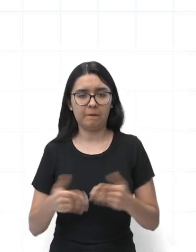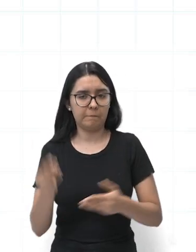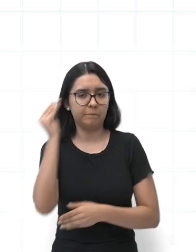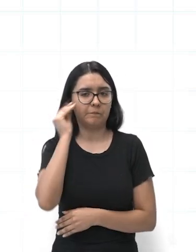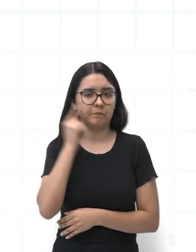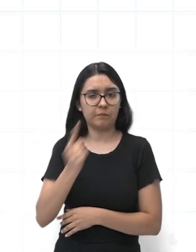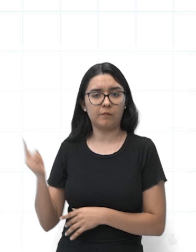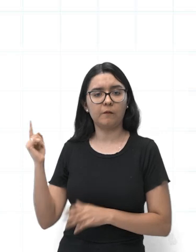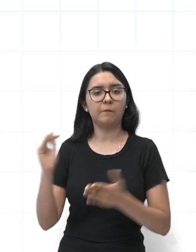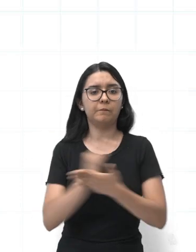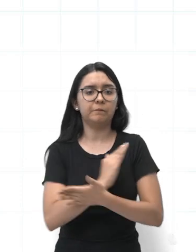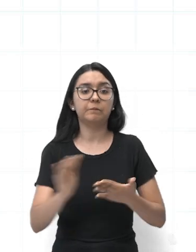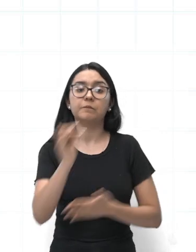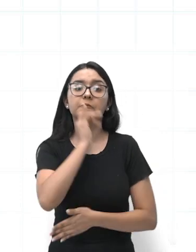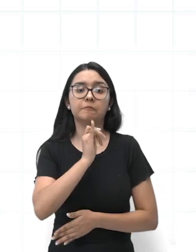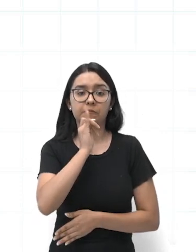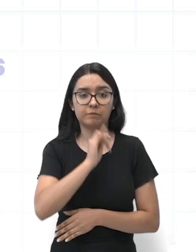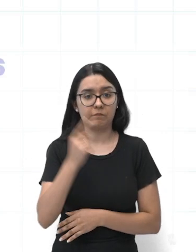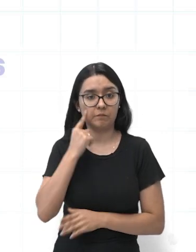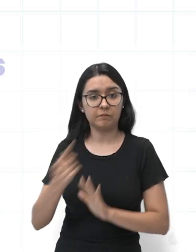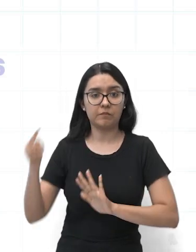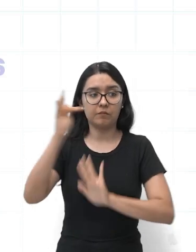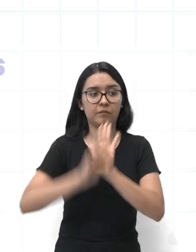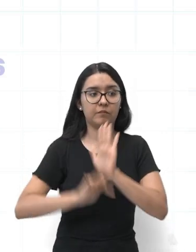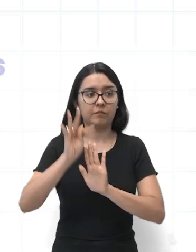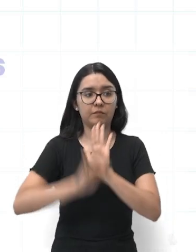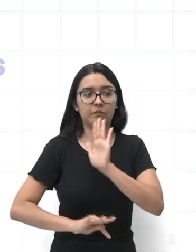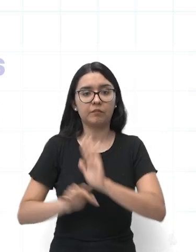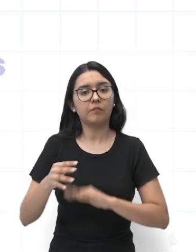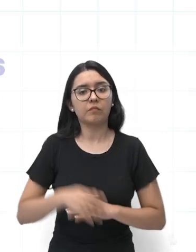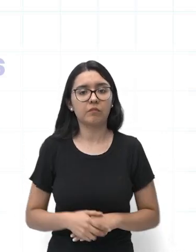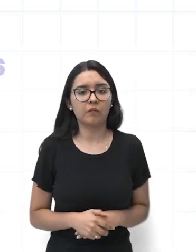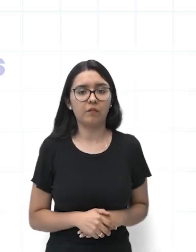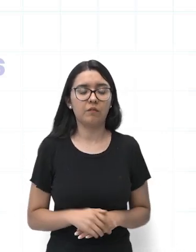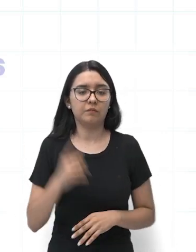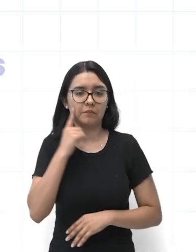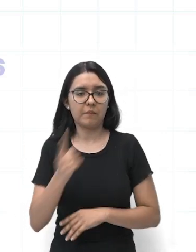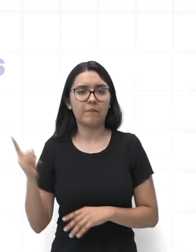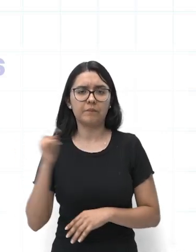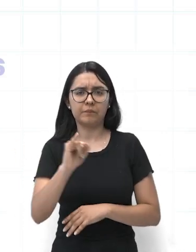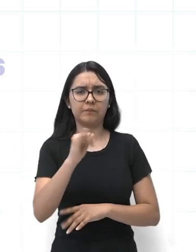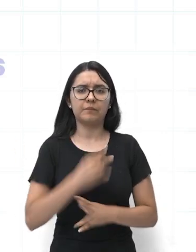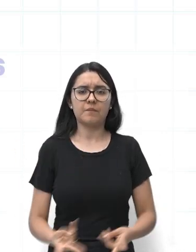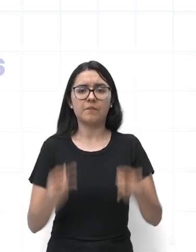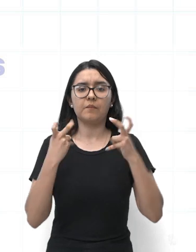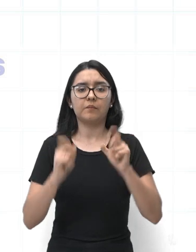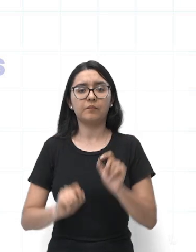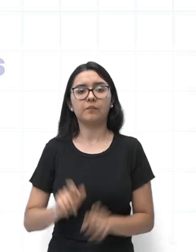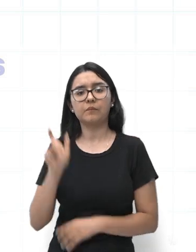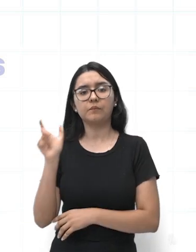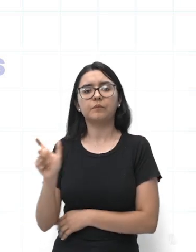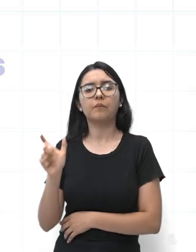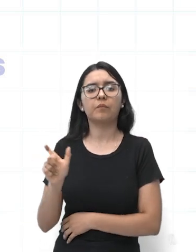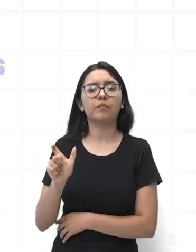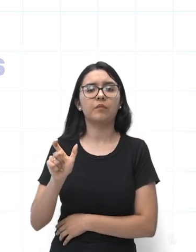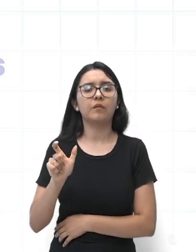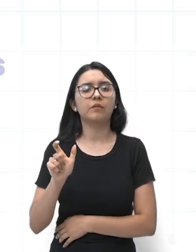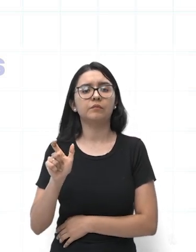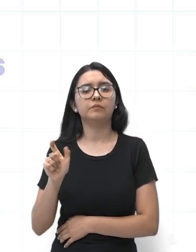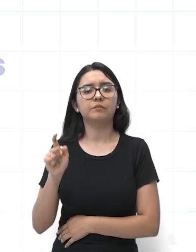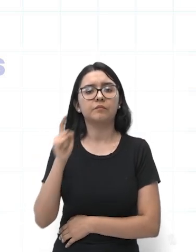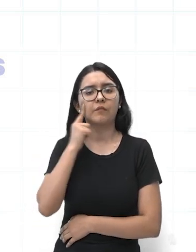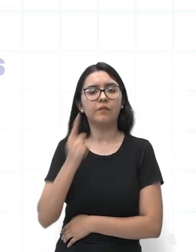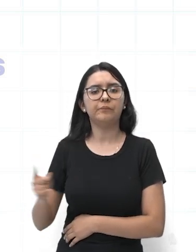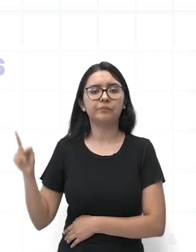aqui exemplos dentro desse mesmo texto, tá bom? Observem que se você olhar a palavra family, que está ali